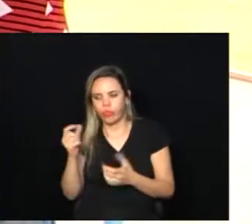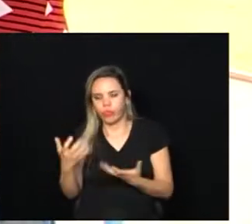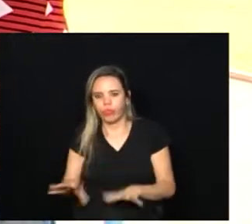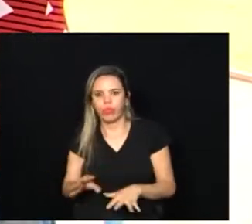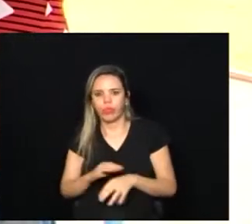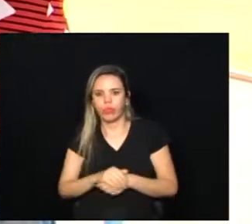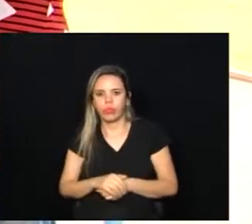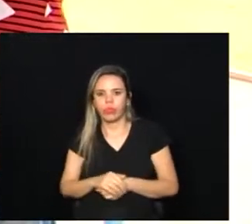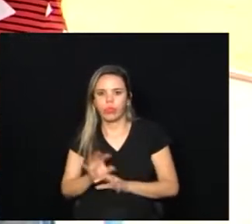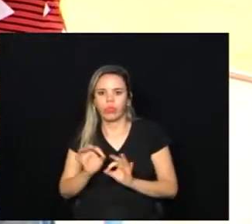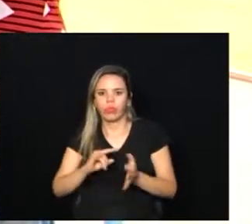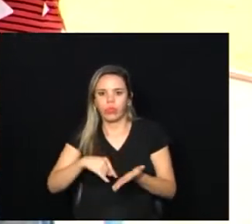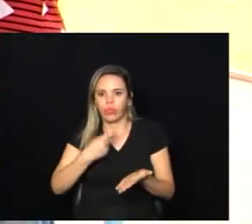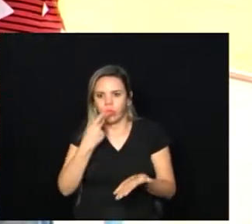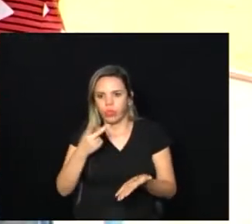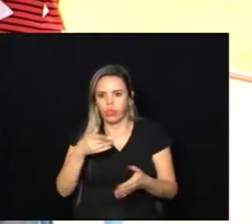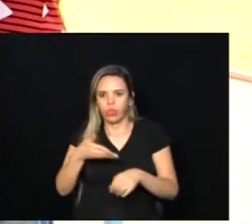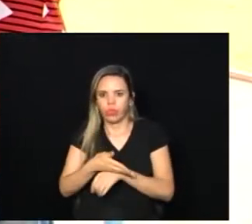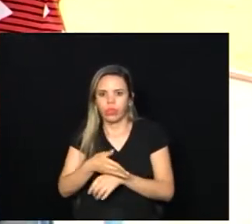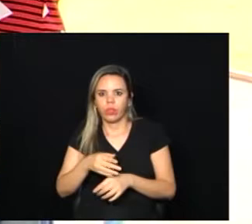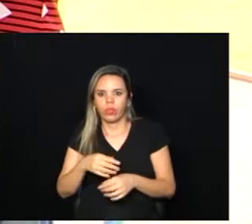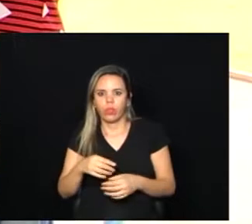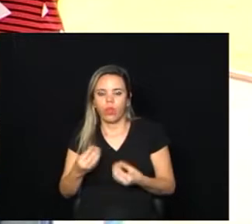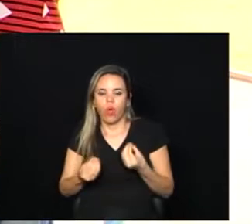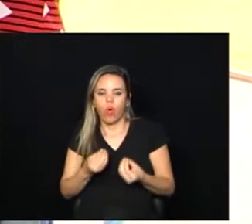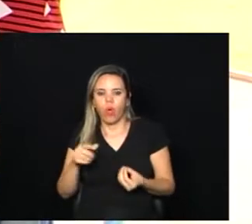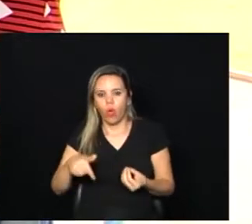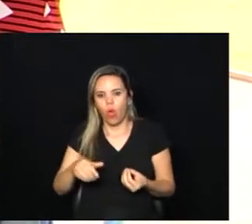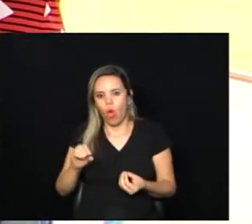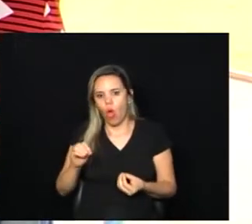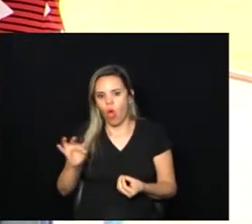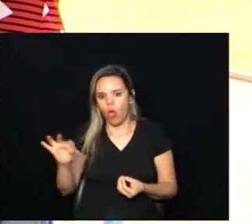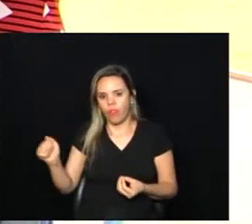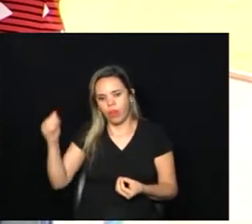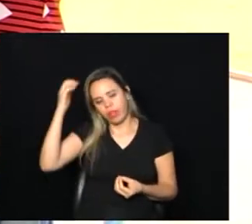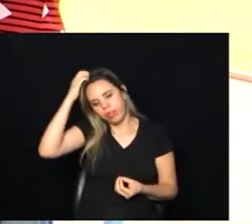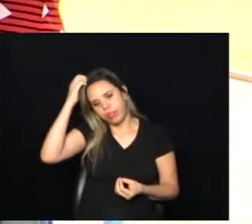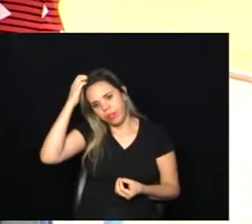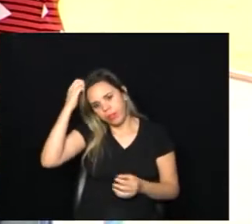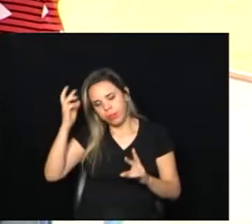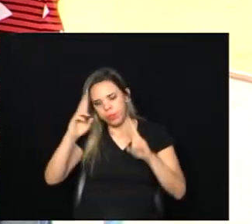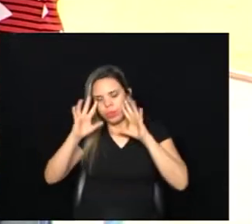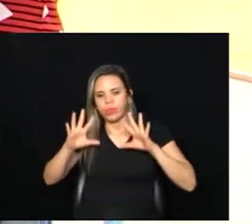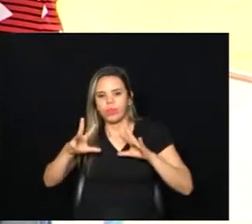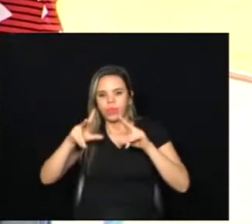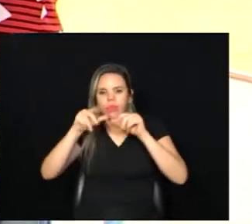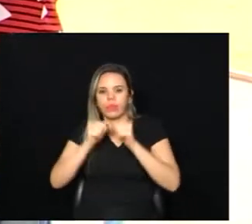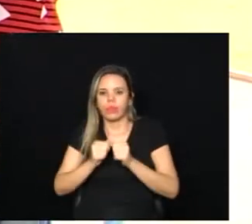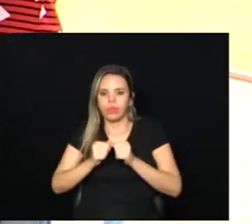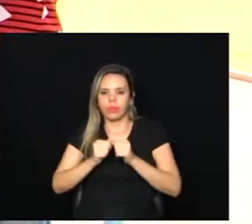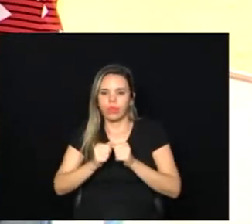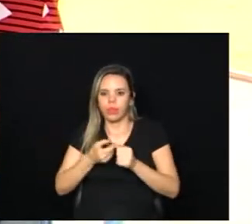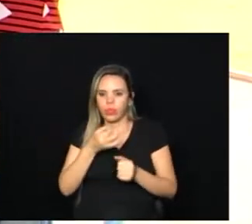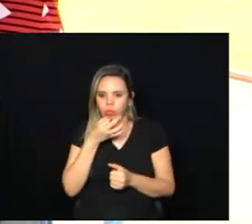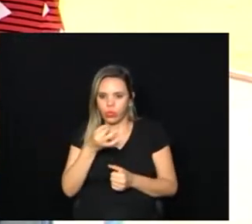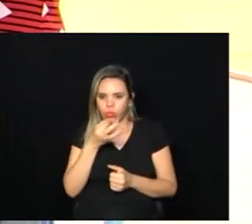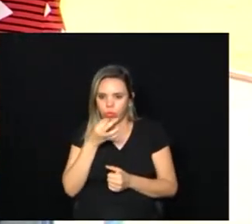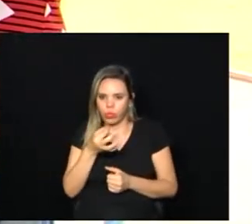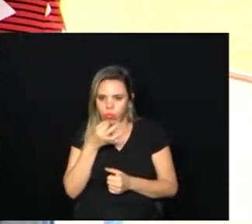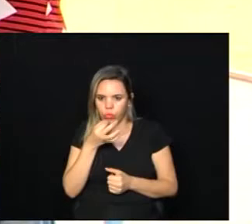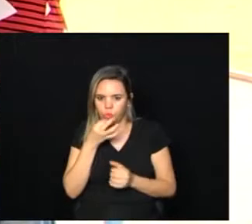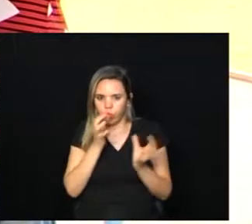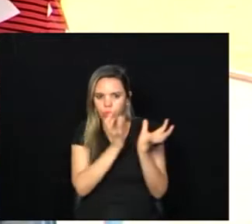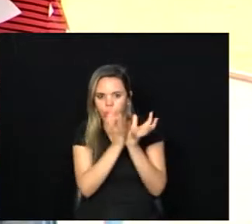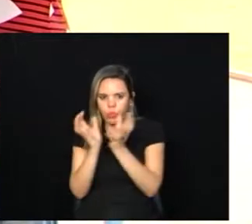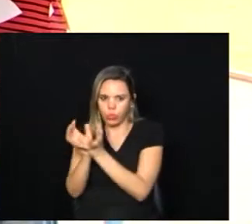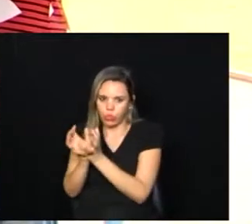deles, né? O regulamento fala que eles tinham que jogar. Mas como aqui a OFA respeita todas as atitudes, todas as opiniões das